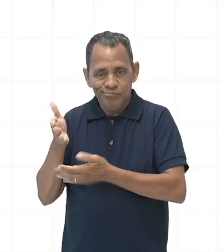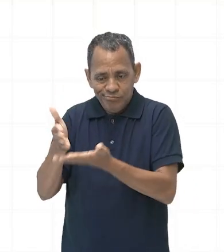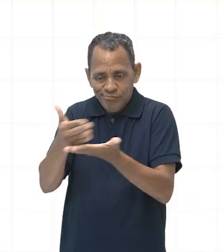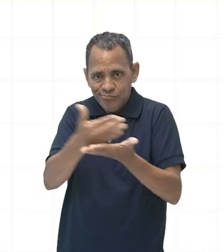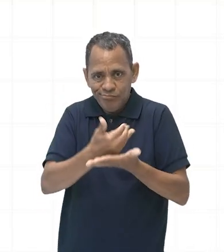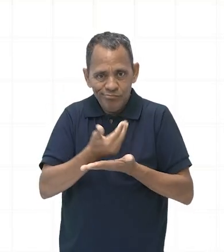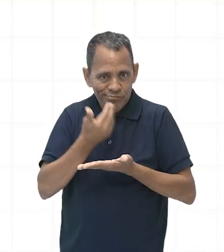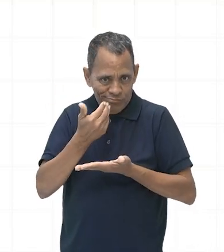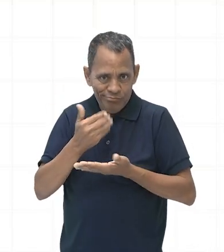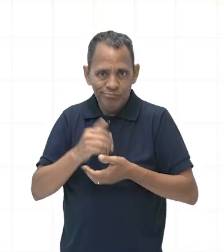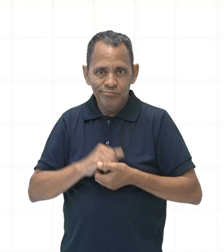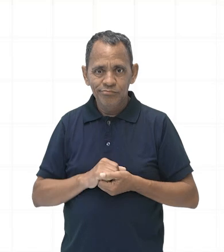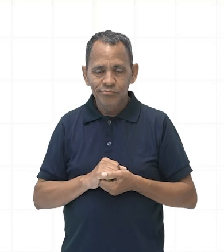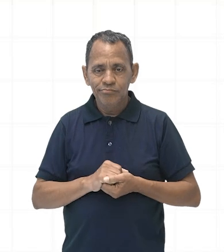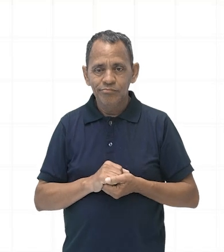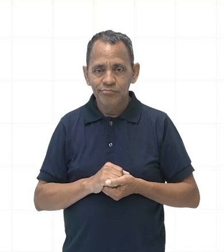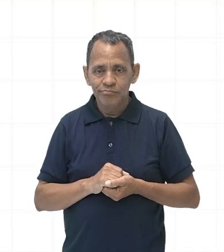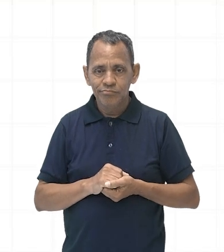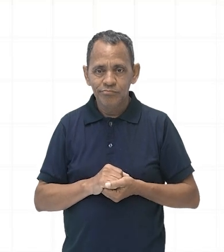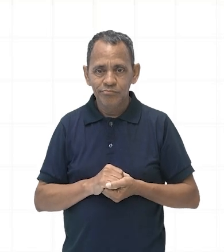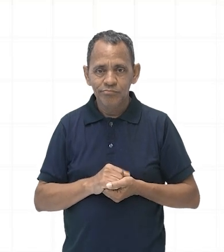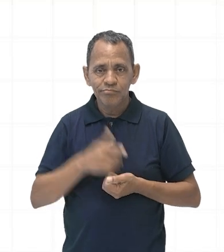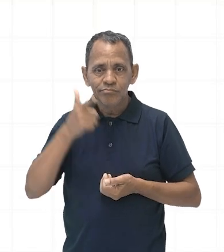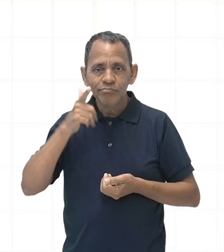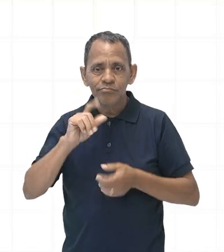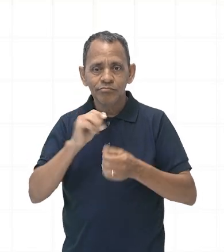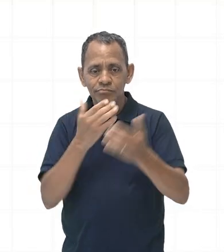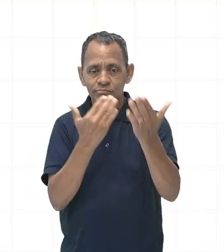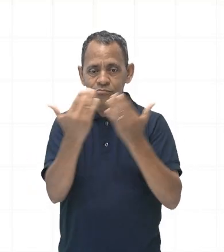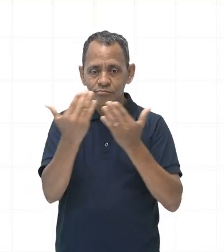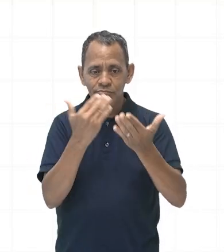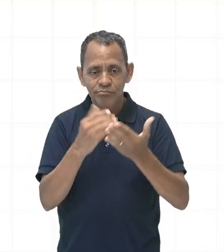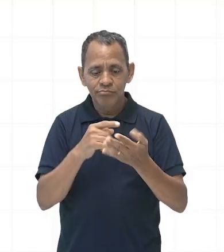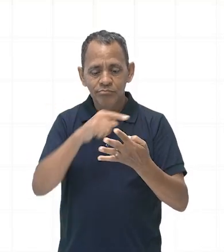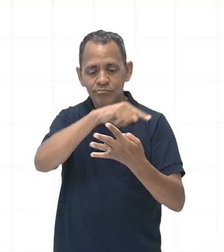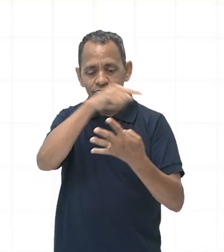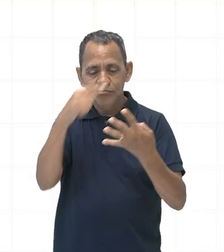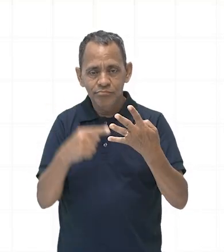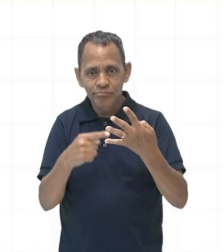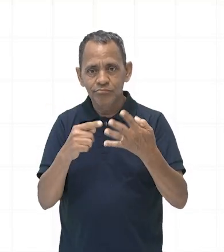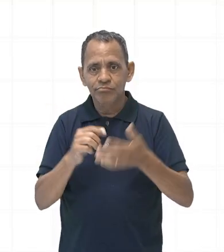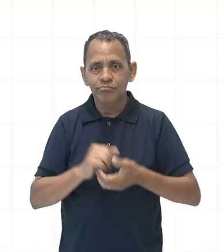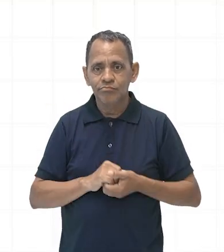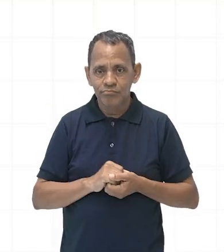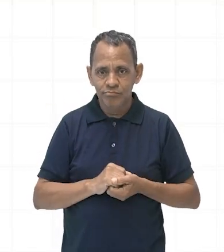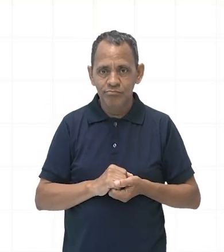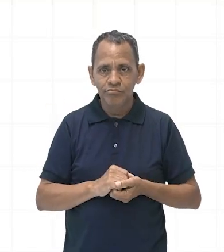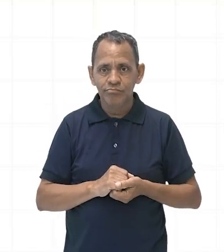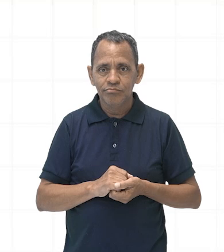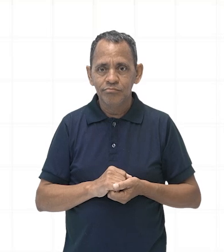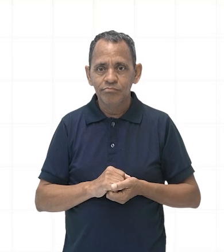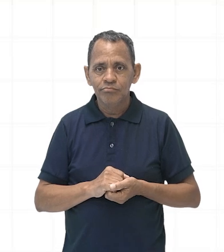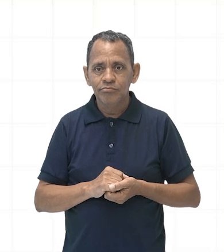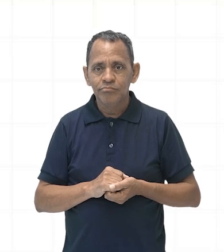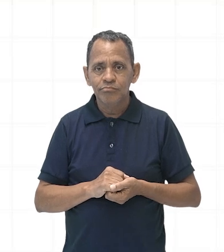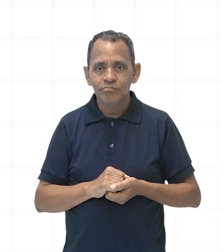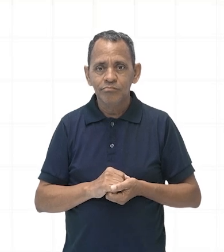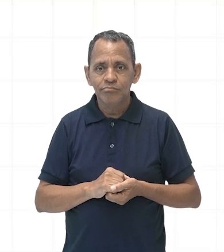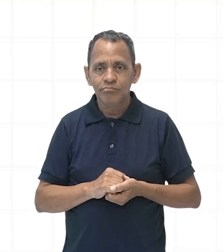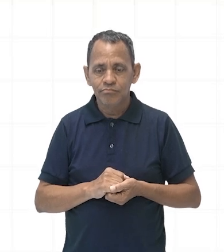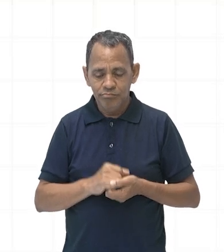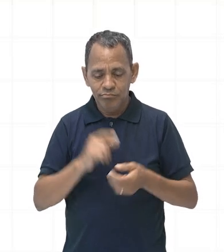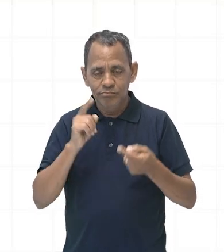vão, né, e comparar essas grandezas com as demais. Então, nós vamos querer encontrar a